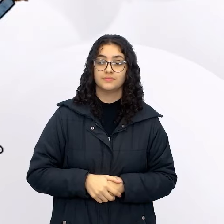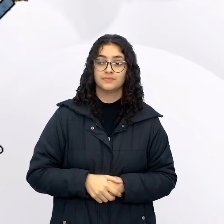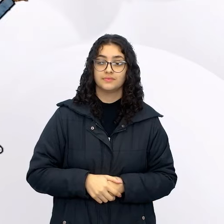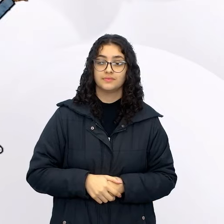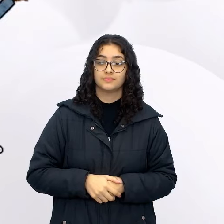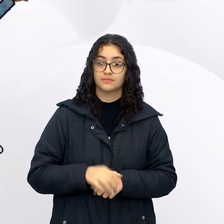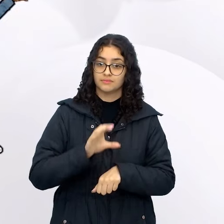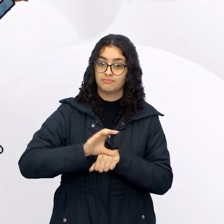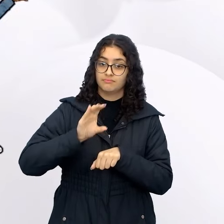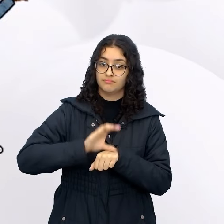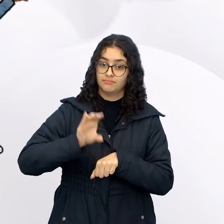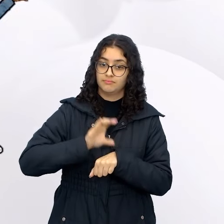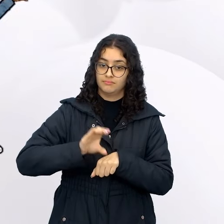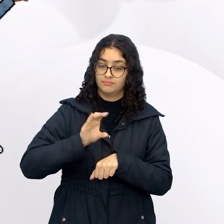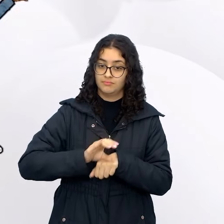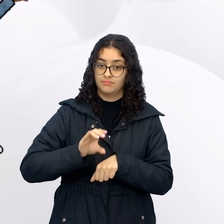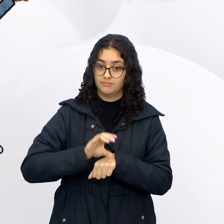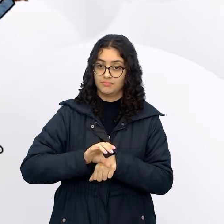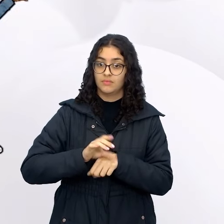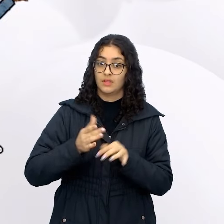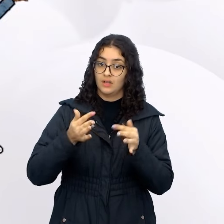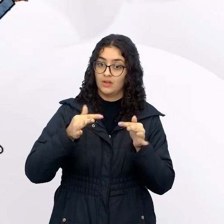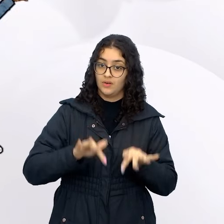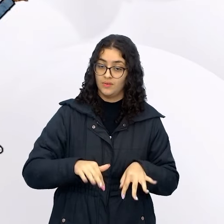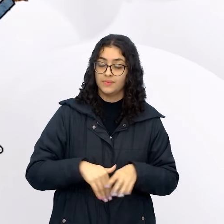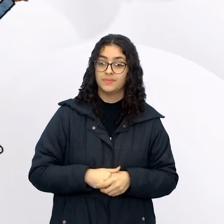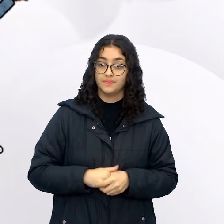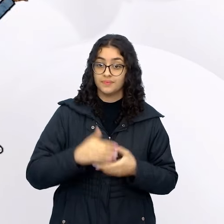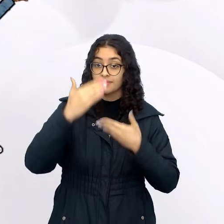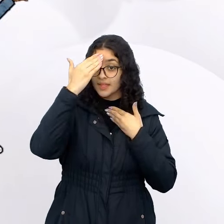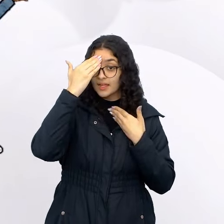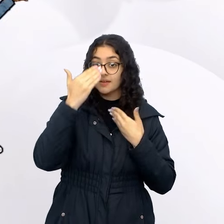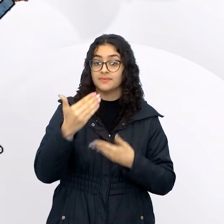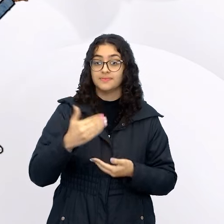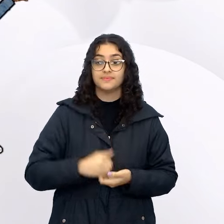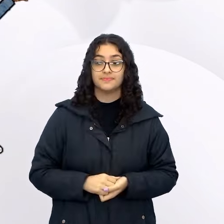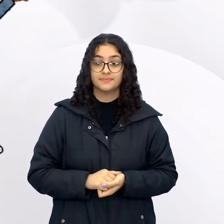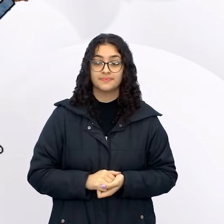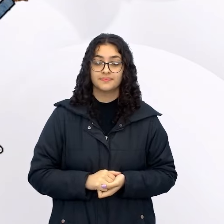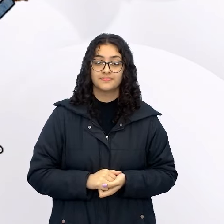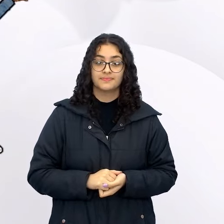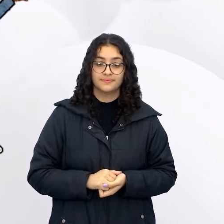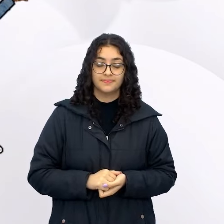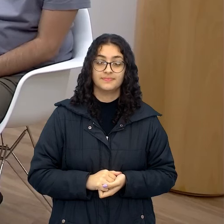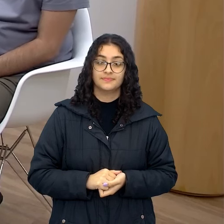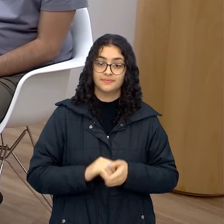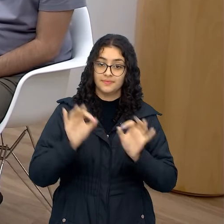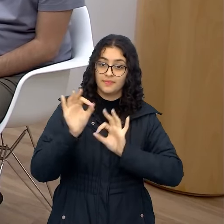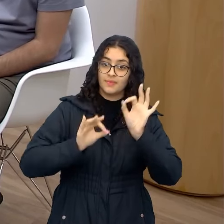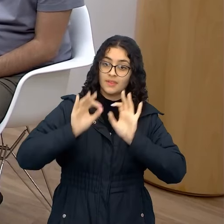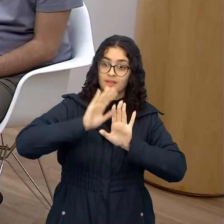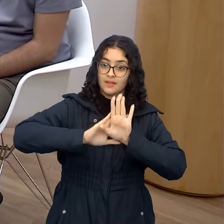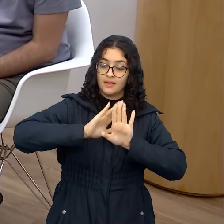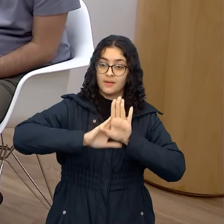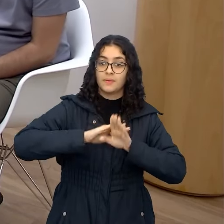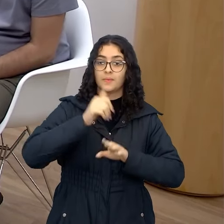os cursos. Vamos encerrando. Vamos agradecer. Agradecer a produção, a